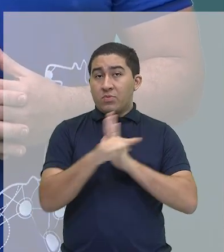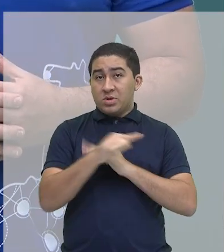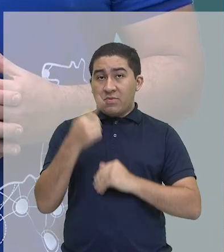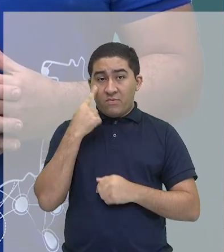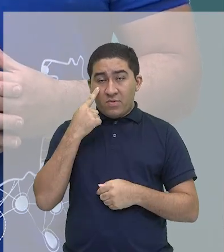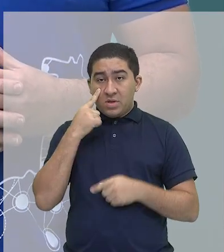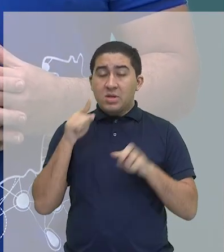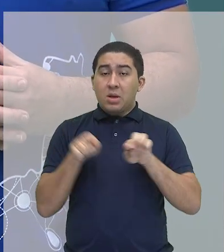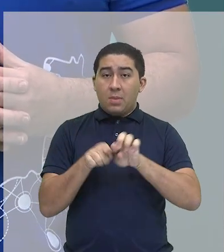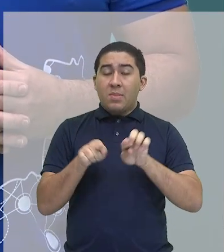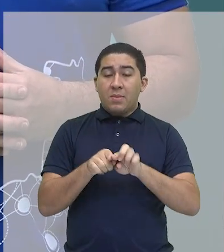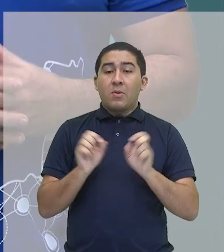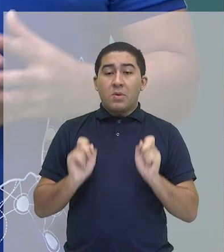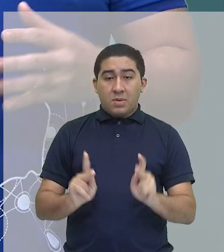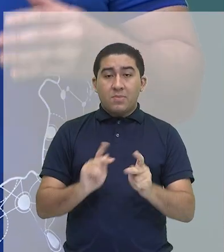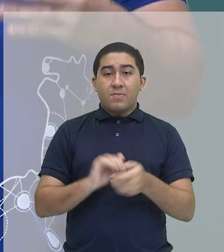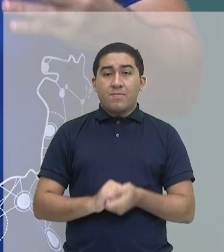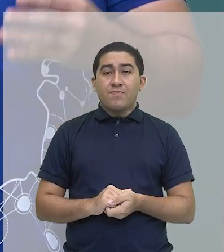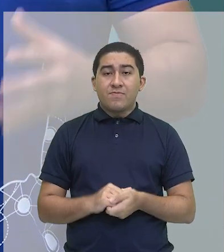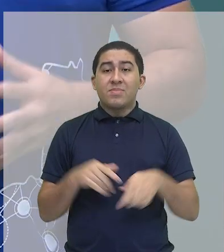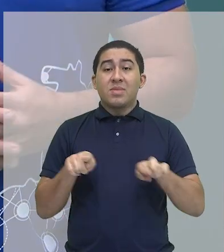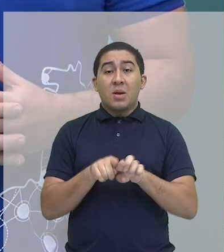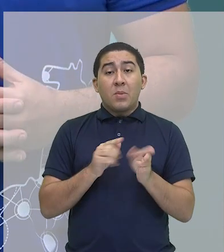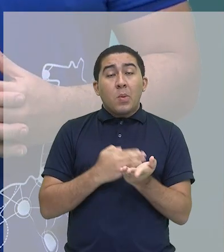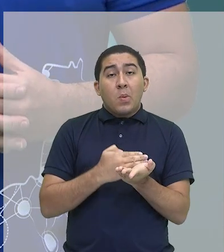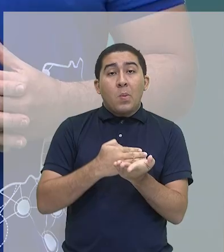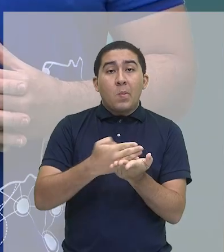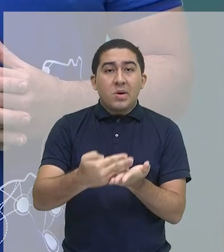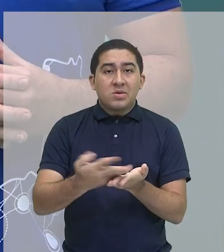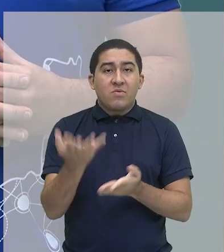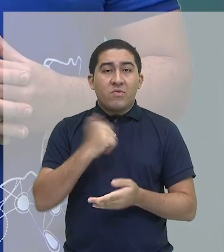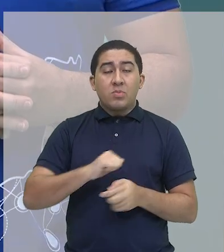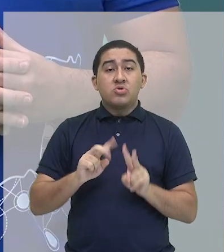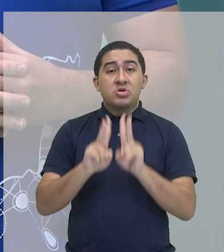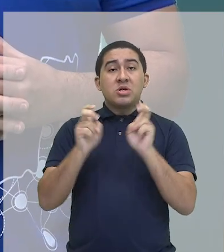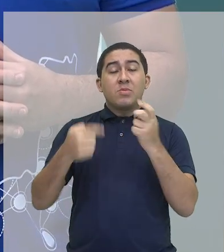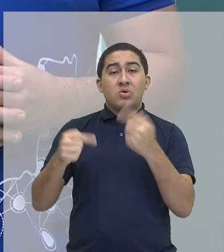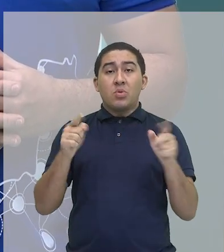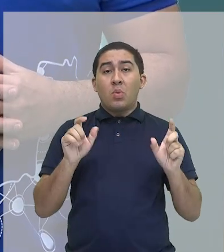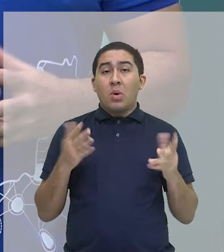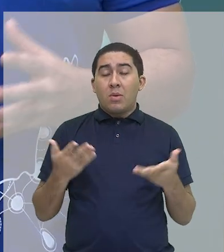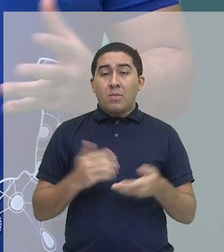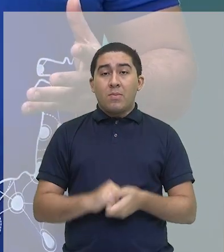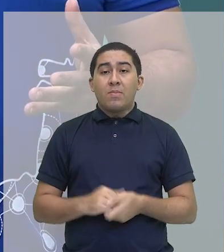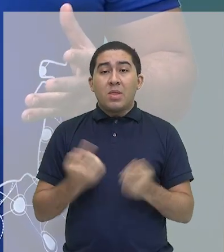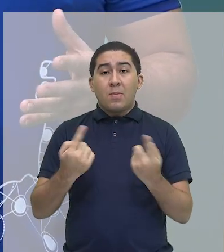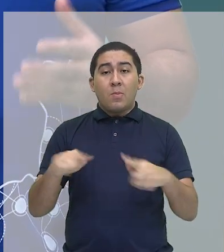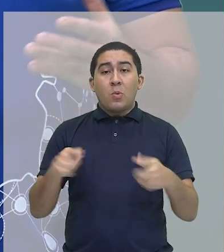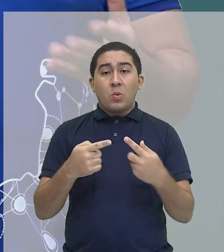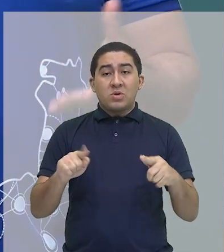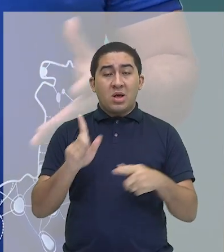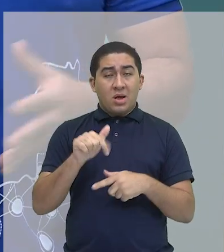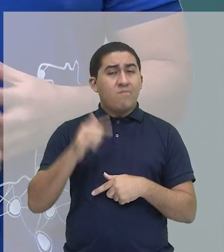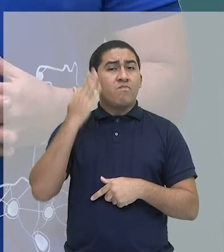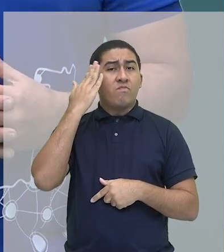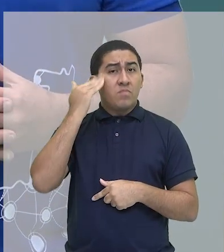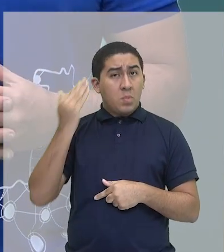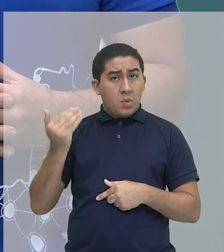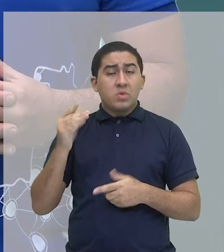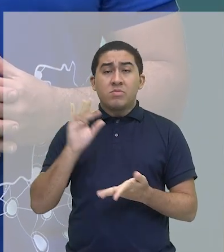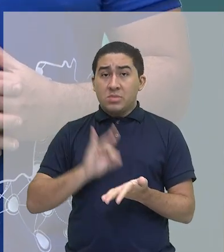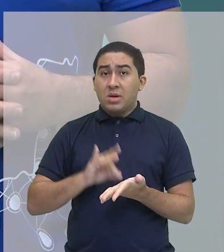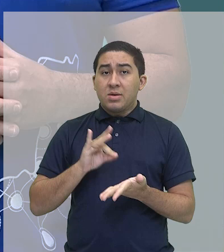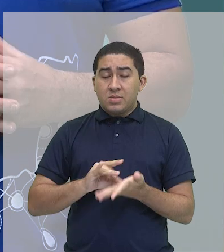mostrar aqui para vocês. E para iniciarmos, vamos falar da música que é muito